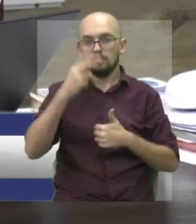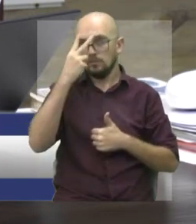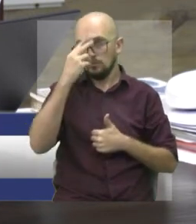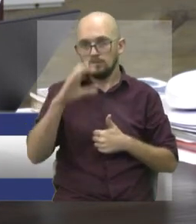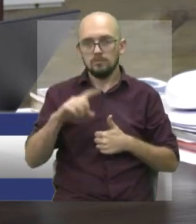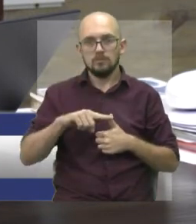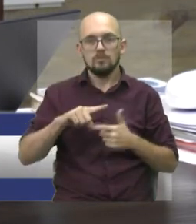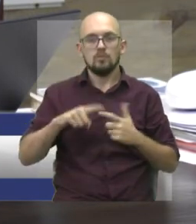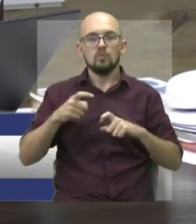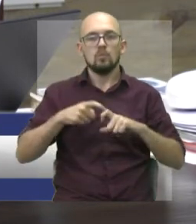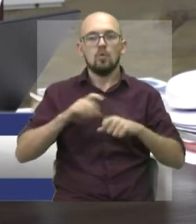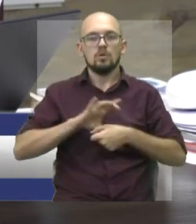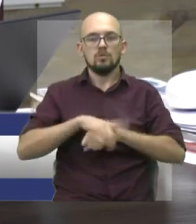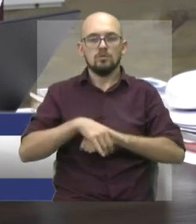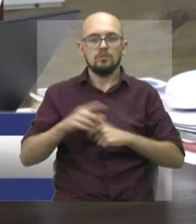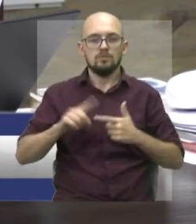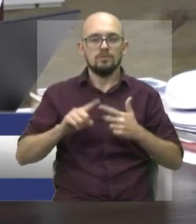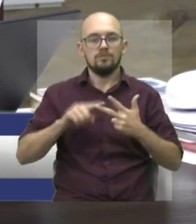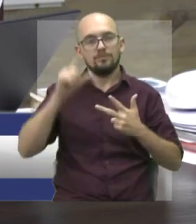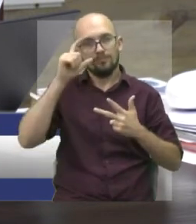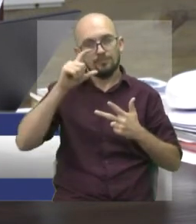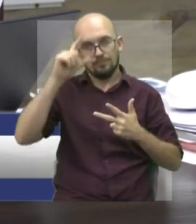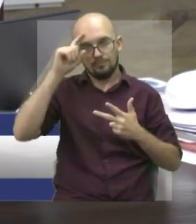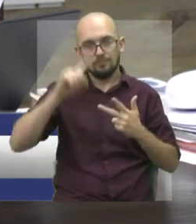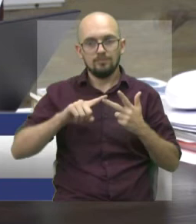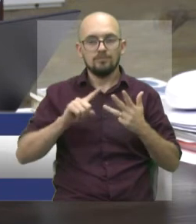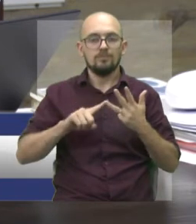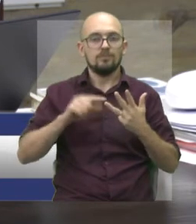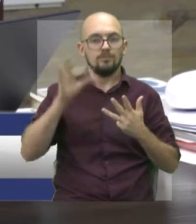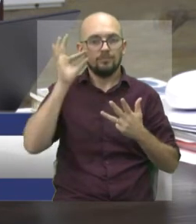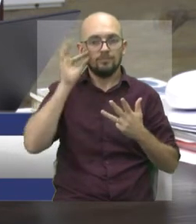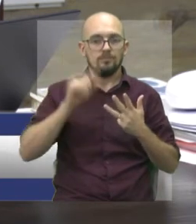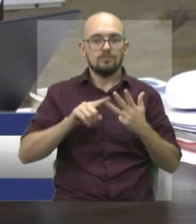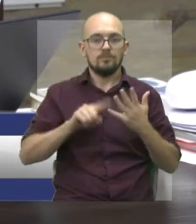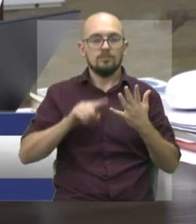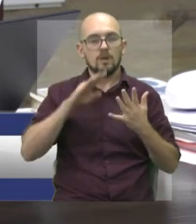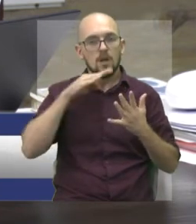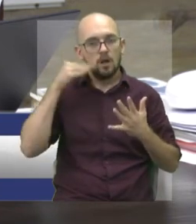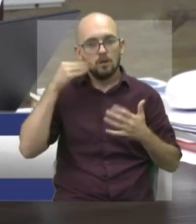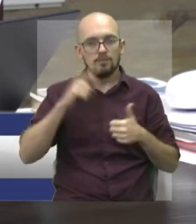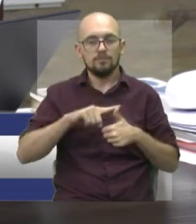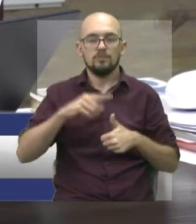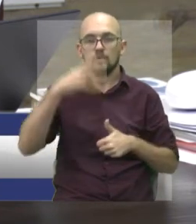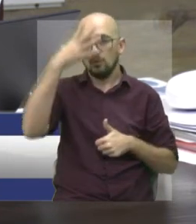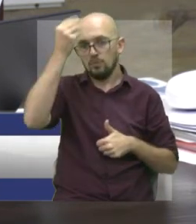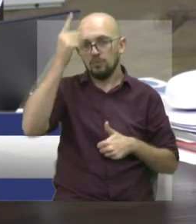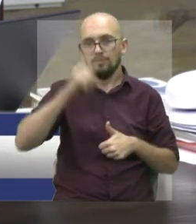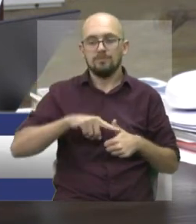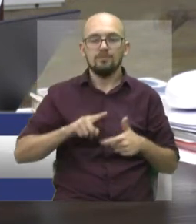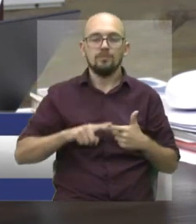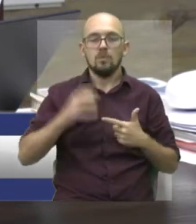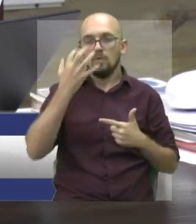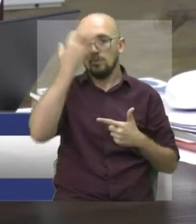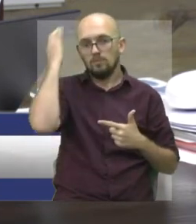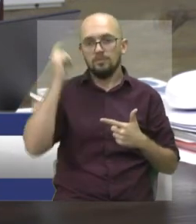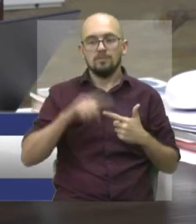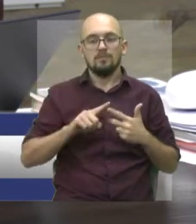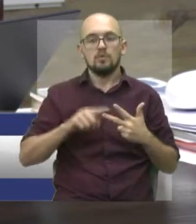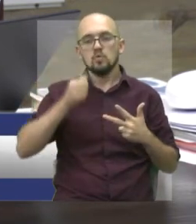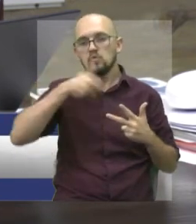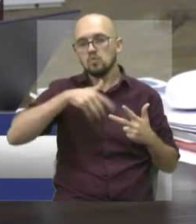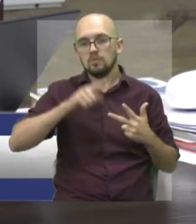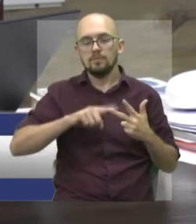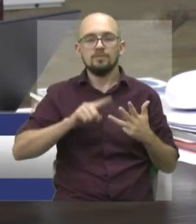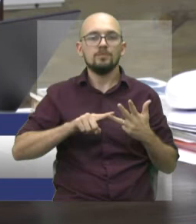Vanucci, José Segura, Fernando Barbieri, Wagner Brasil de Barros, Cléo Furquim, Lucas de Barros Flores, Toninho Masson, Guto